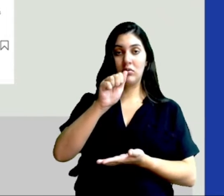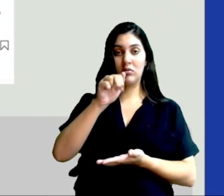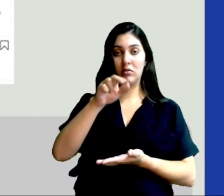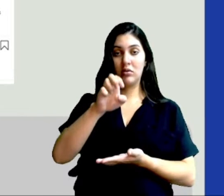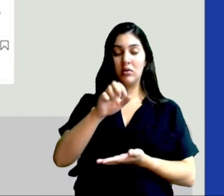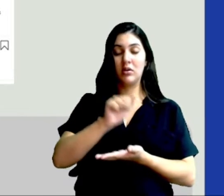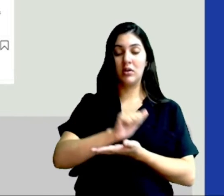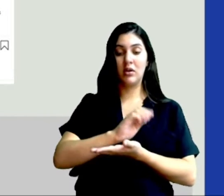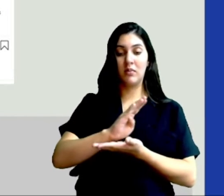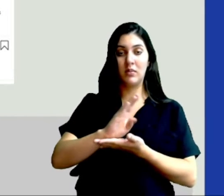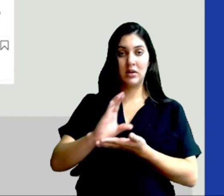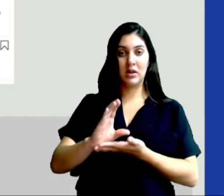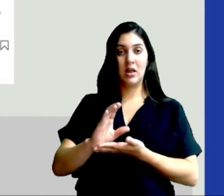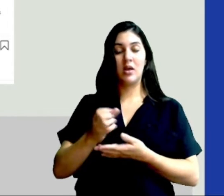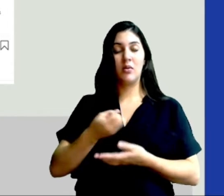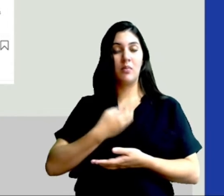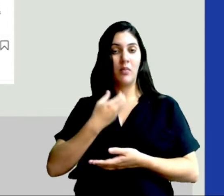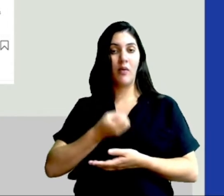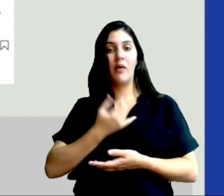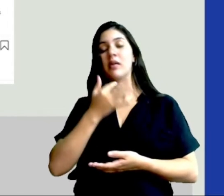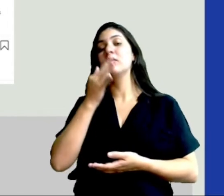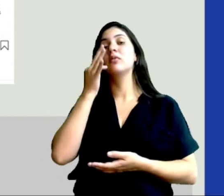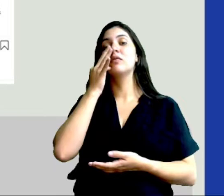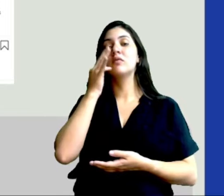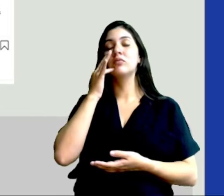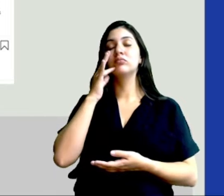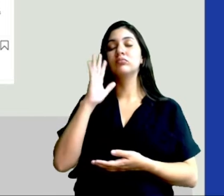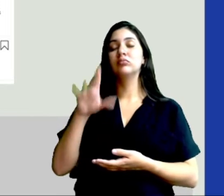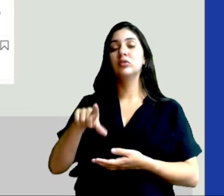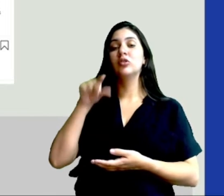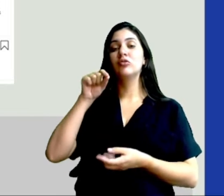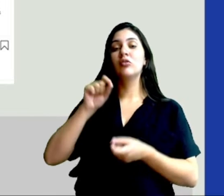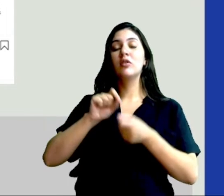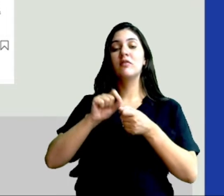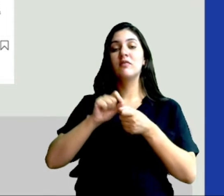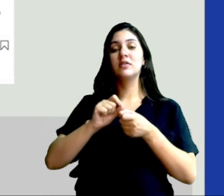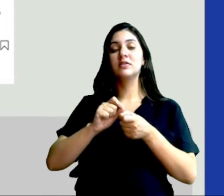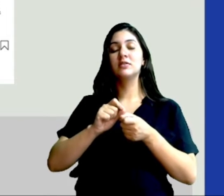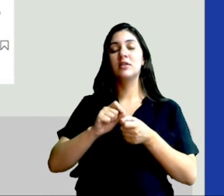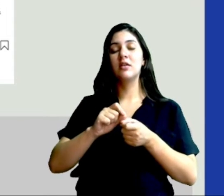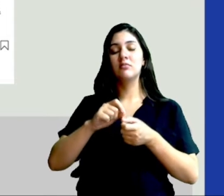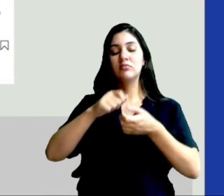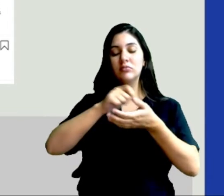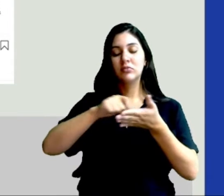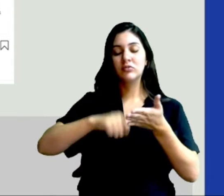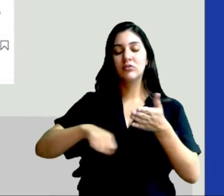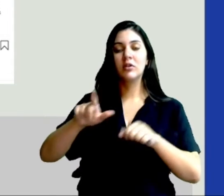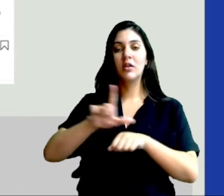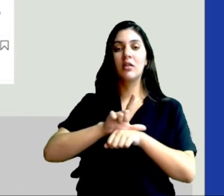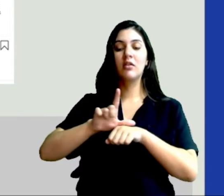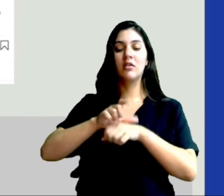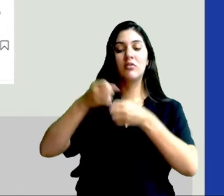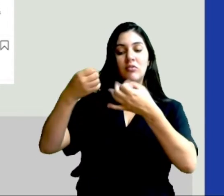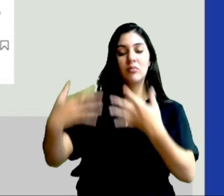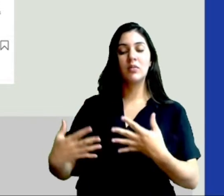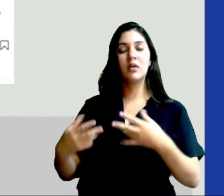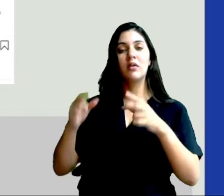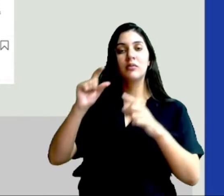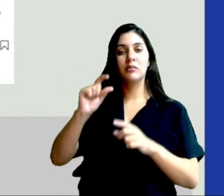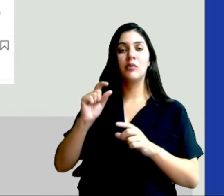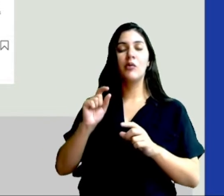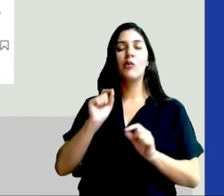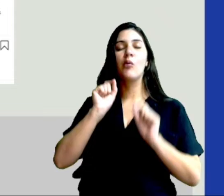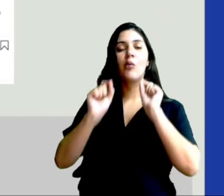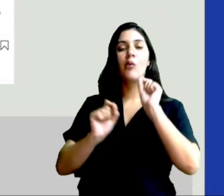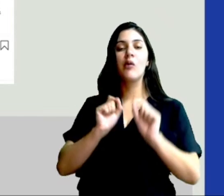Abecedário Poético de Frutas, e decidi aí fazer uma resenha literária contando um pouco sobre o que eu achei